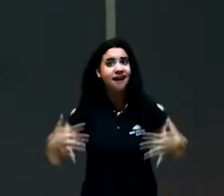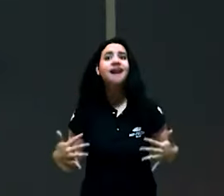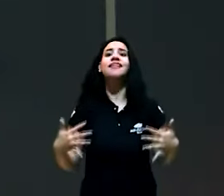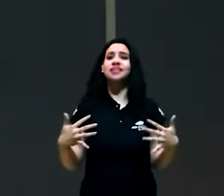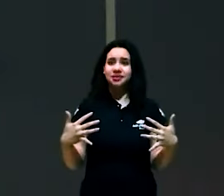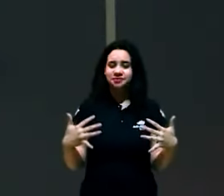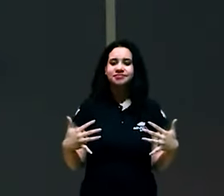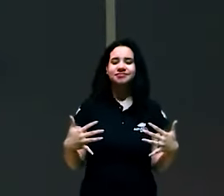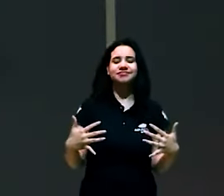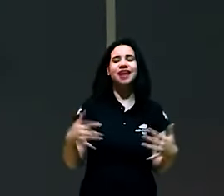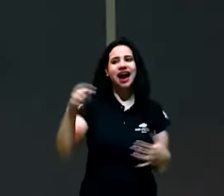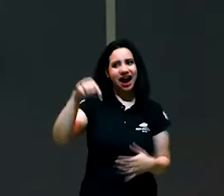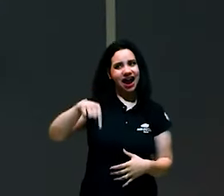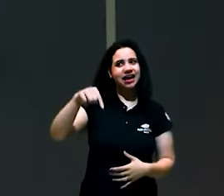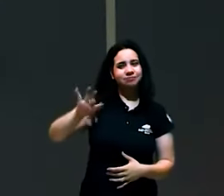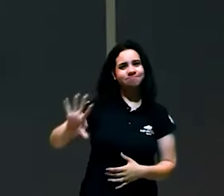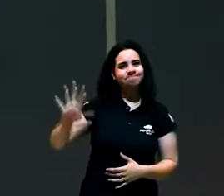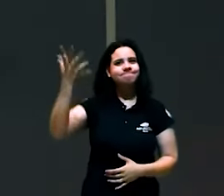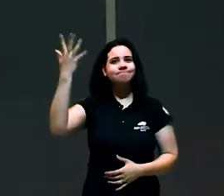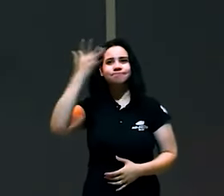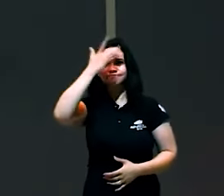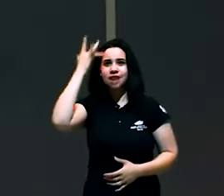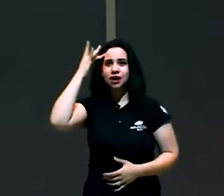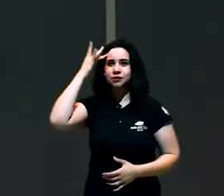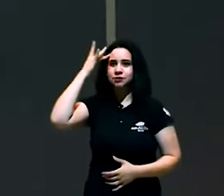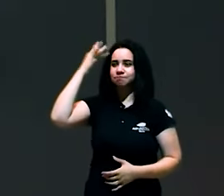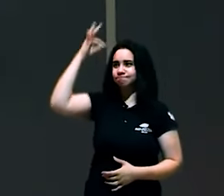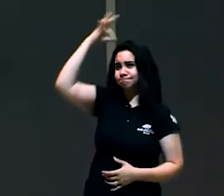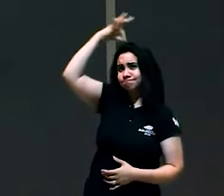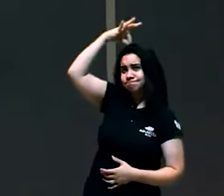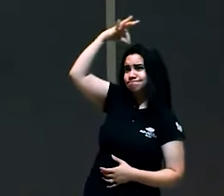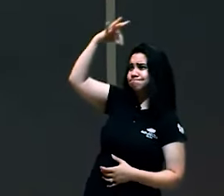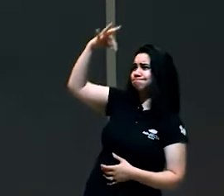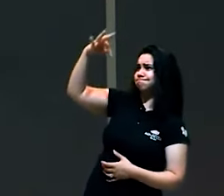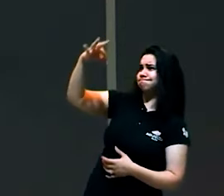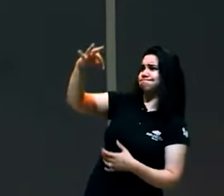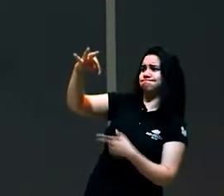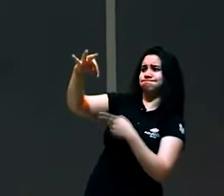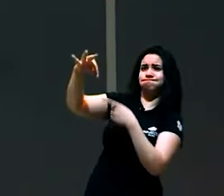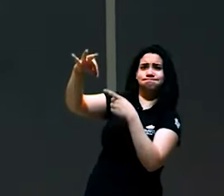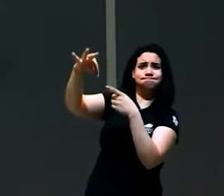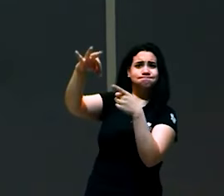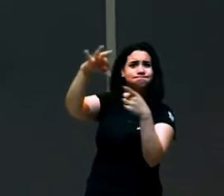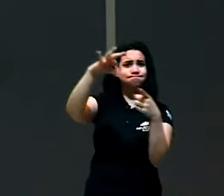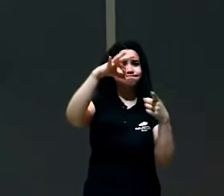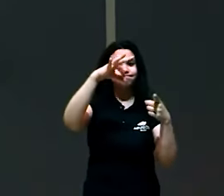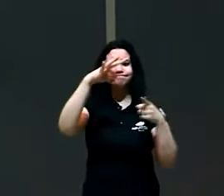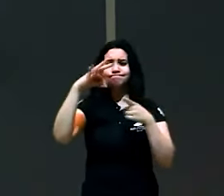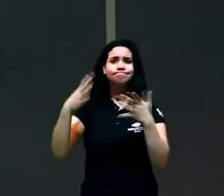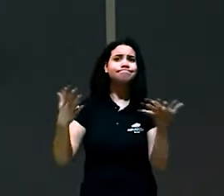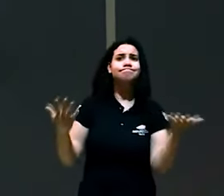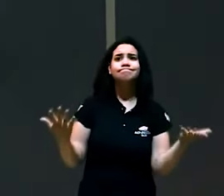não tem identidade do Espírito Santo do Senhor, e essa é uma ofensa à Santíssima Trinidade. Mas